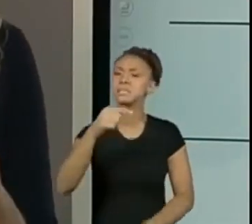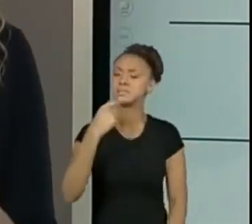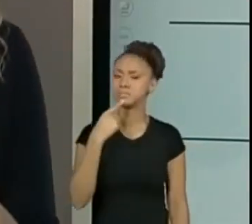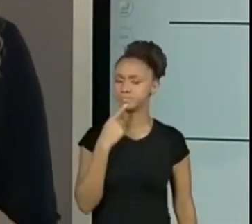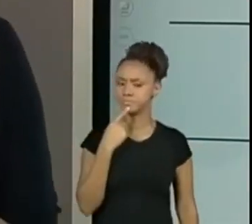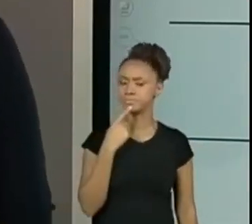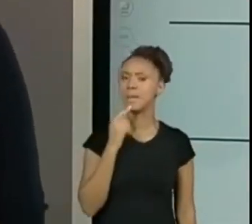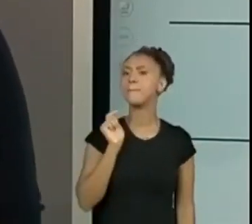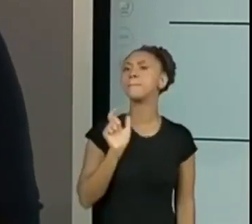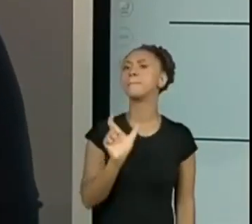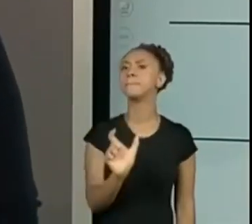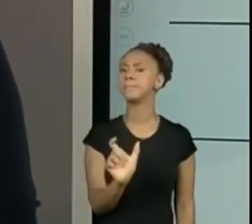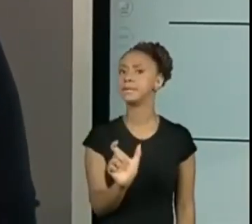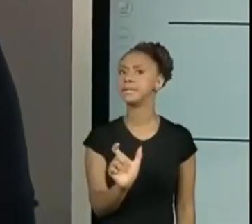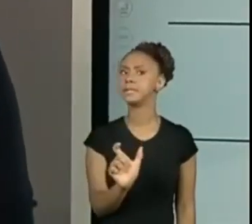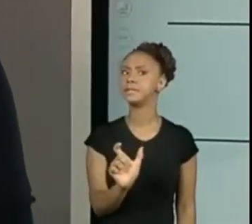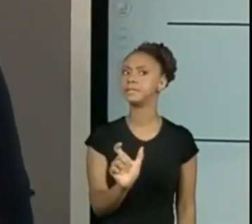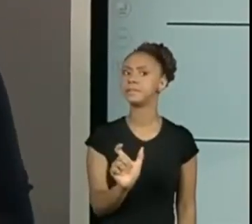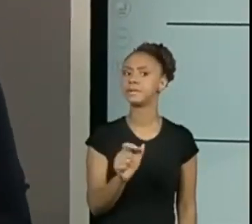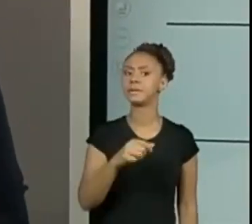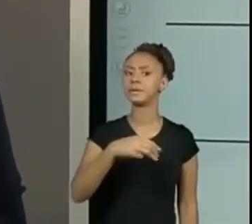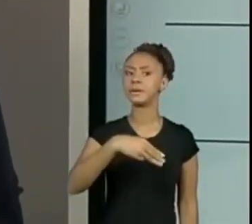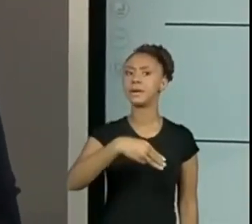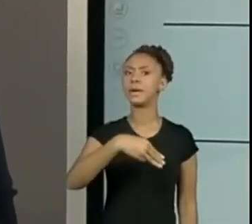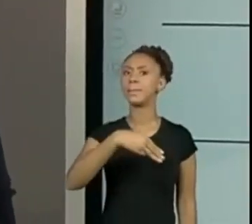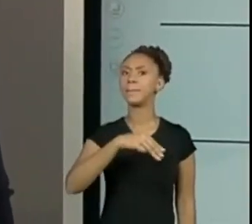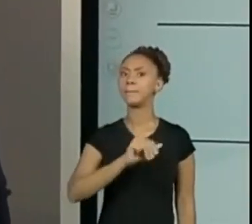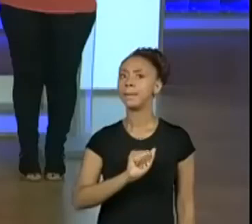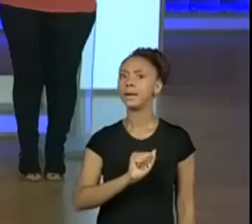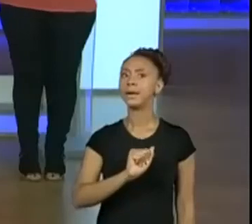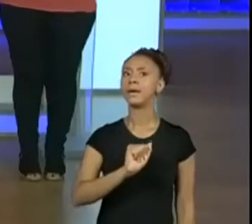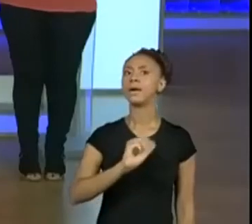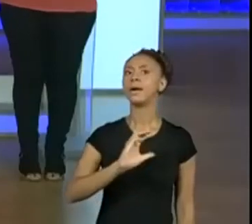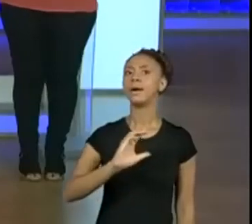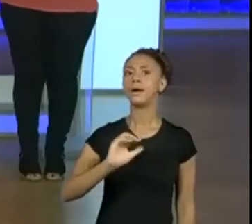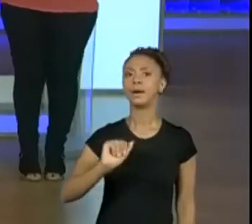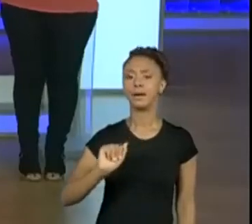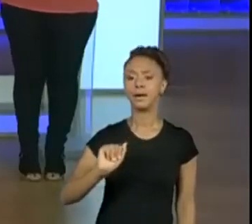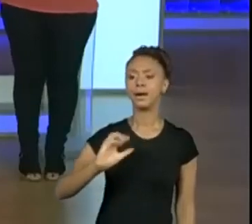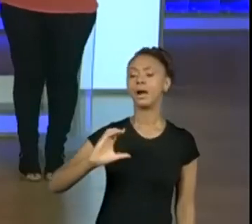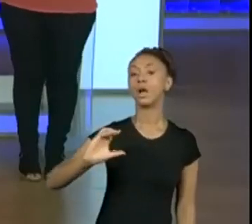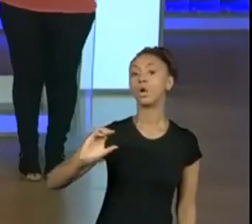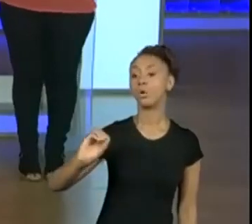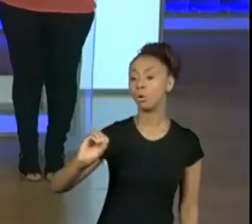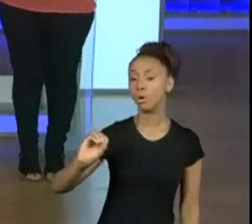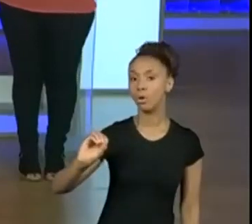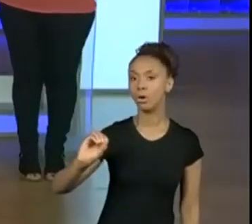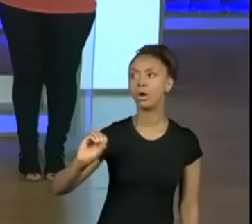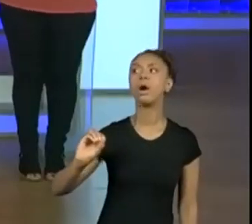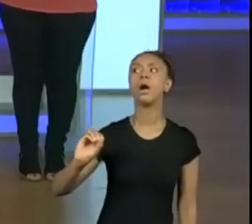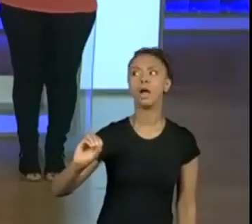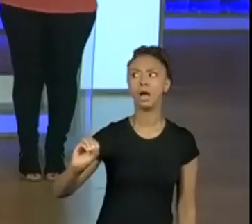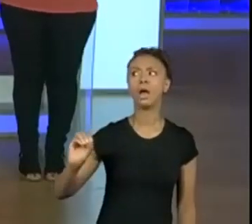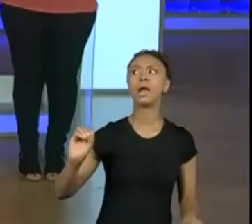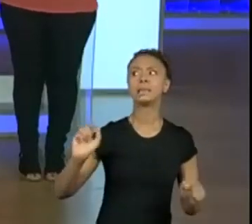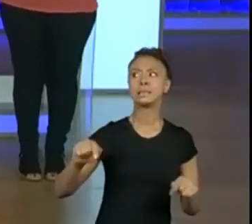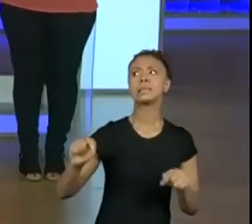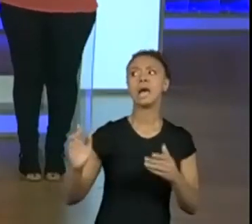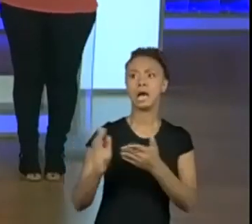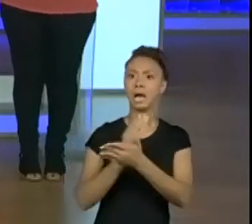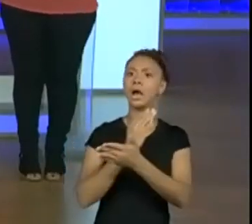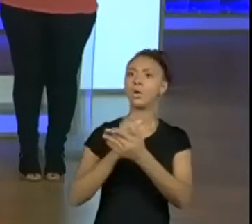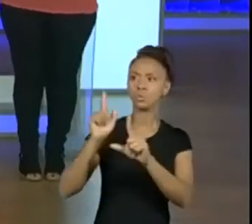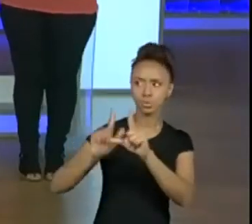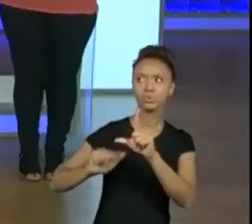para ajudá-los a escrever macarrão? Sim. Posso? Macaco, Maria. Tá, mas eu vou escrever